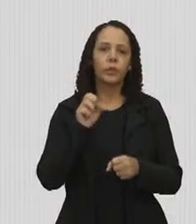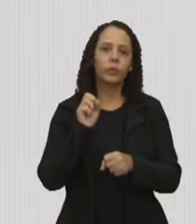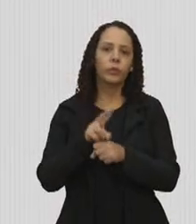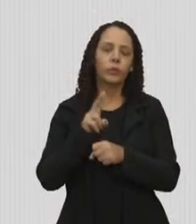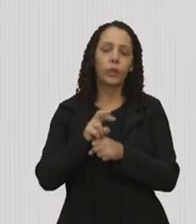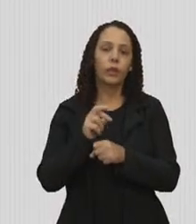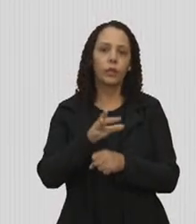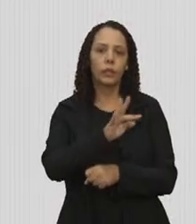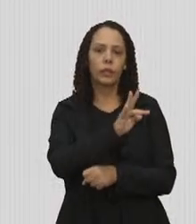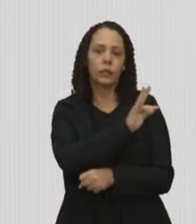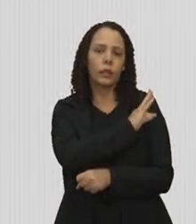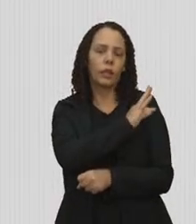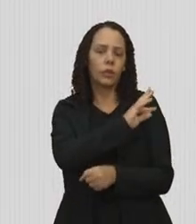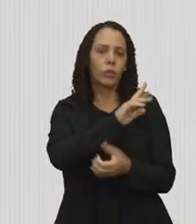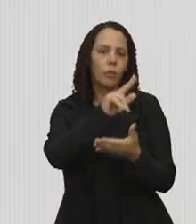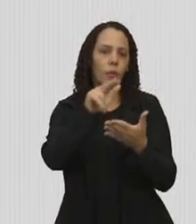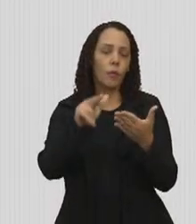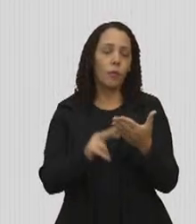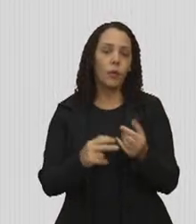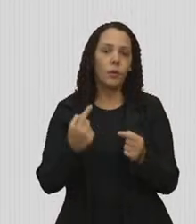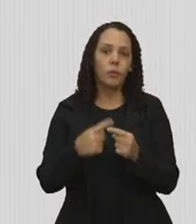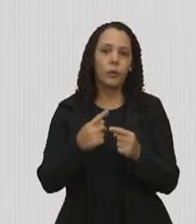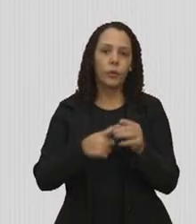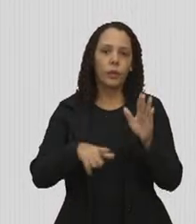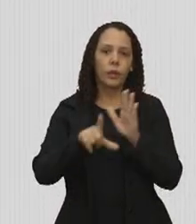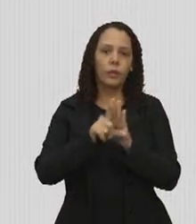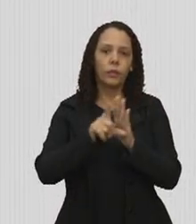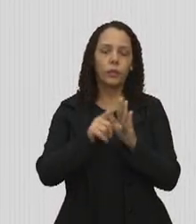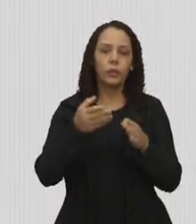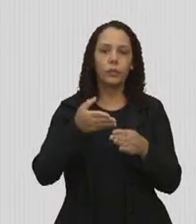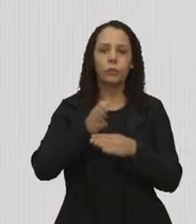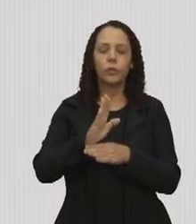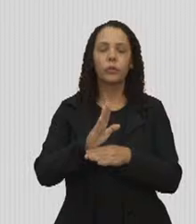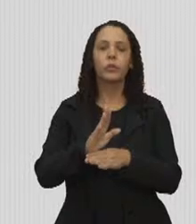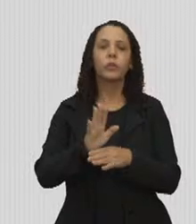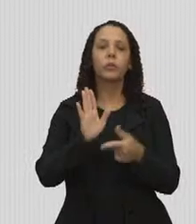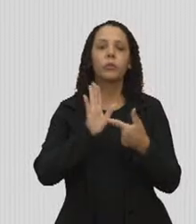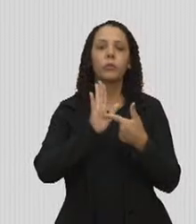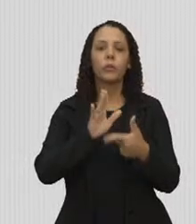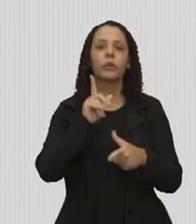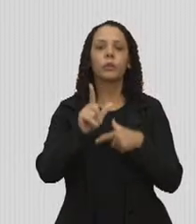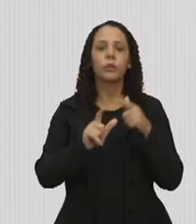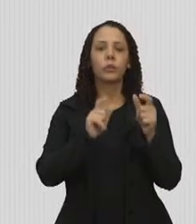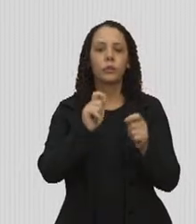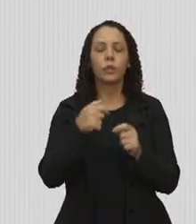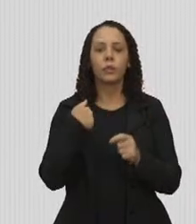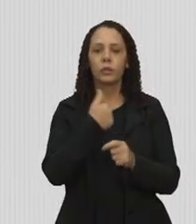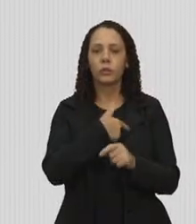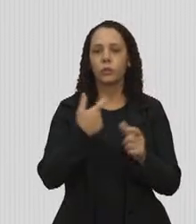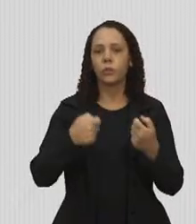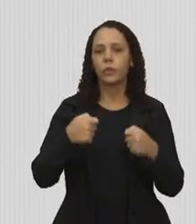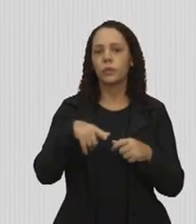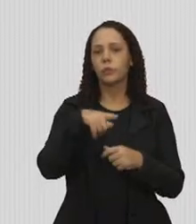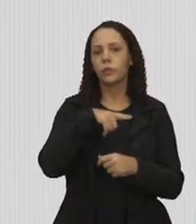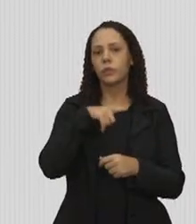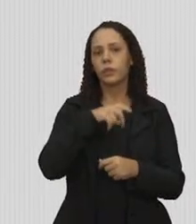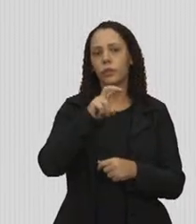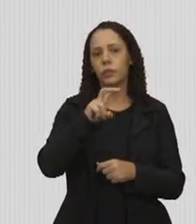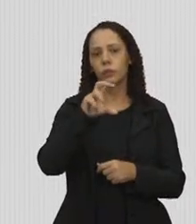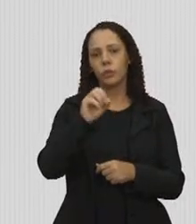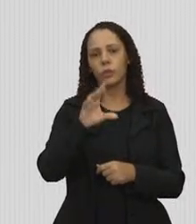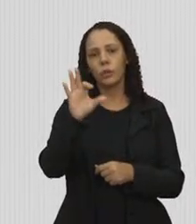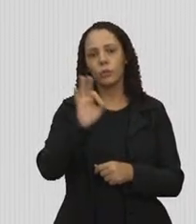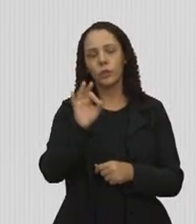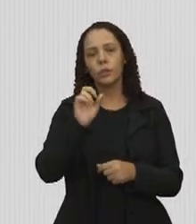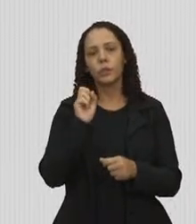técnico? Porque a nossa lei de aprovação prevê que nós tenhamos que ter 50% das